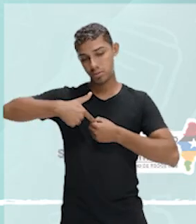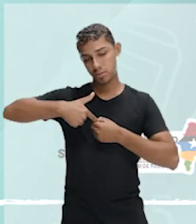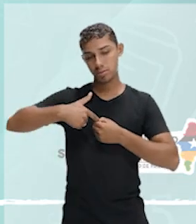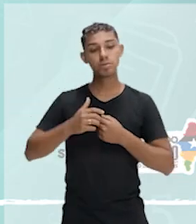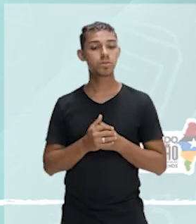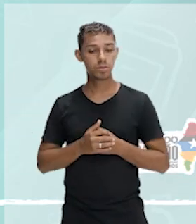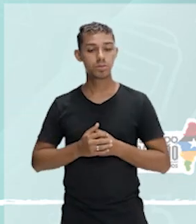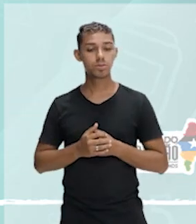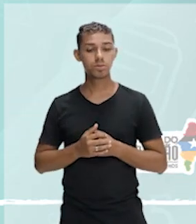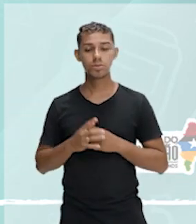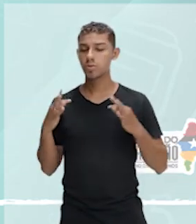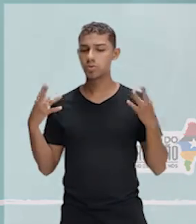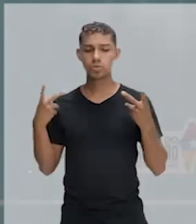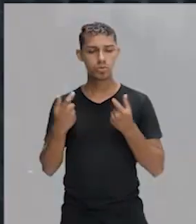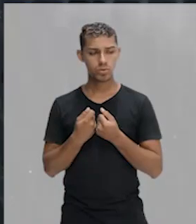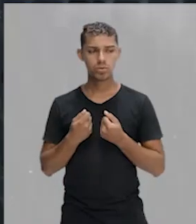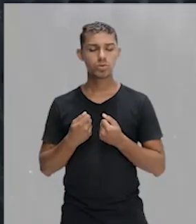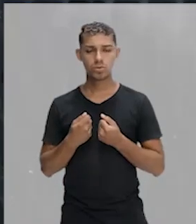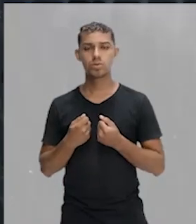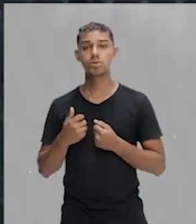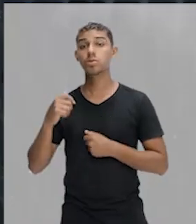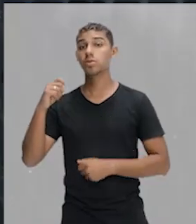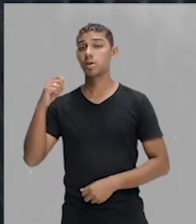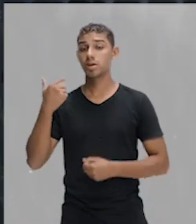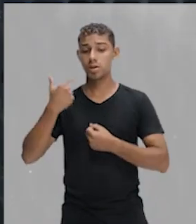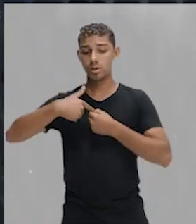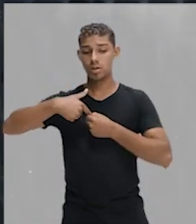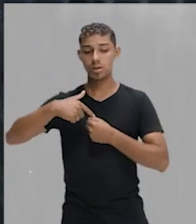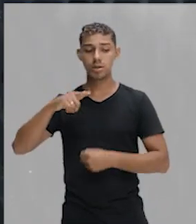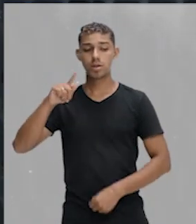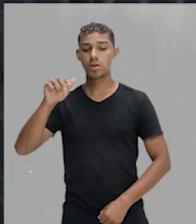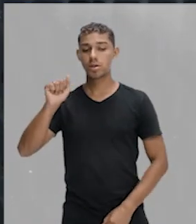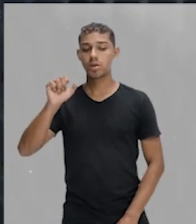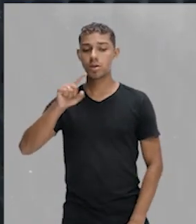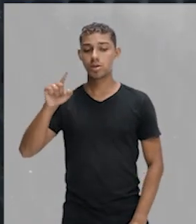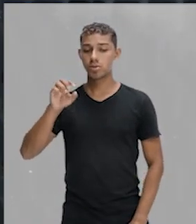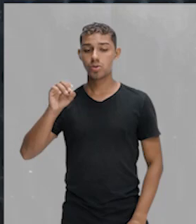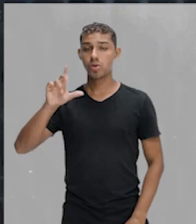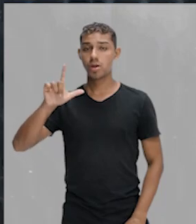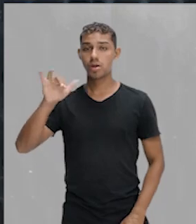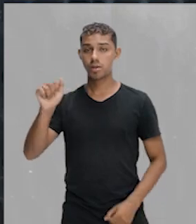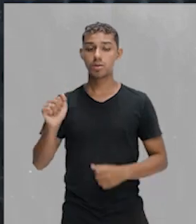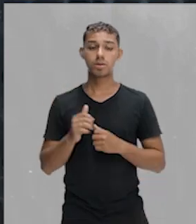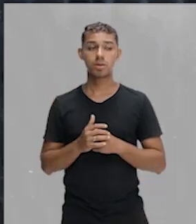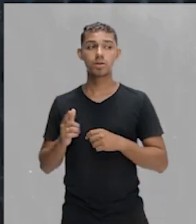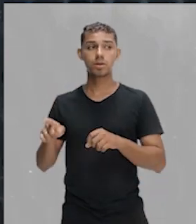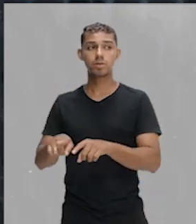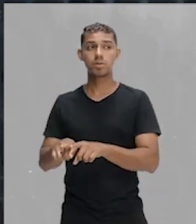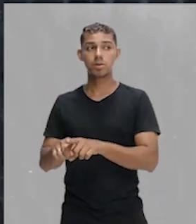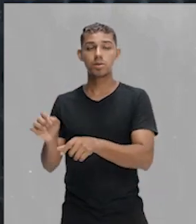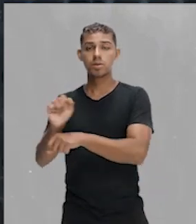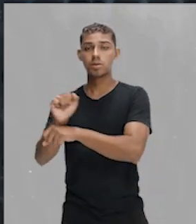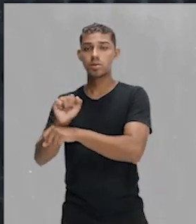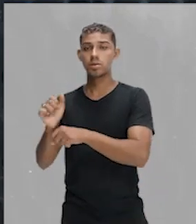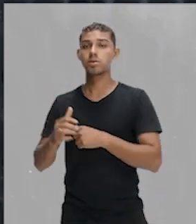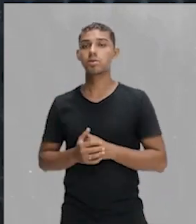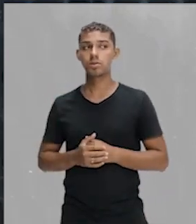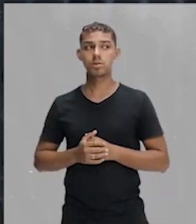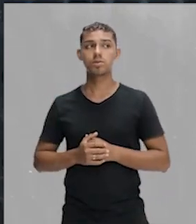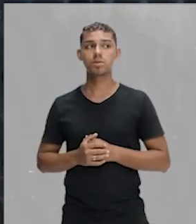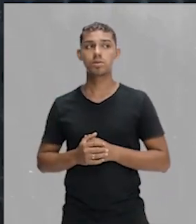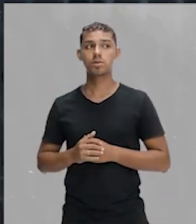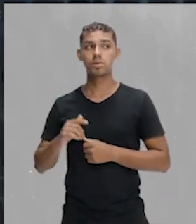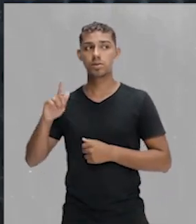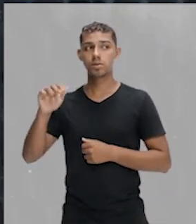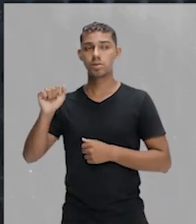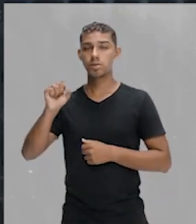nafta, benzina, tudo isso é gasolina, tá? E o tanque de benzina, que é o tanque de gasolina. Então,